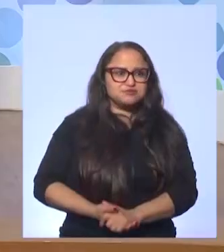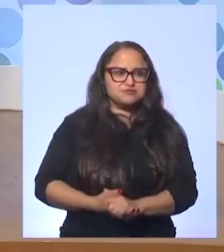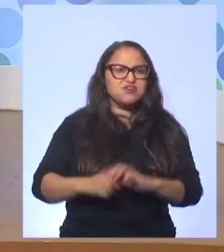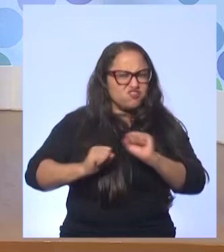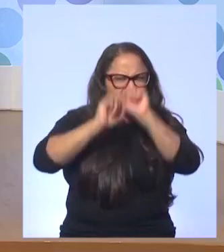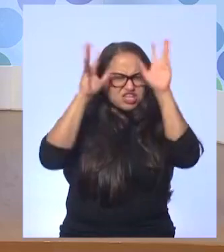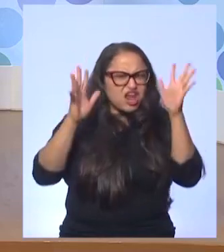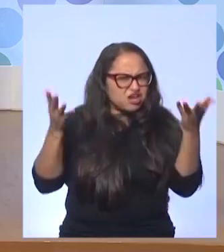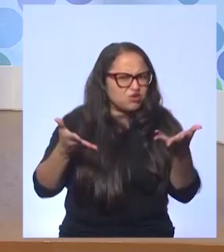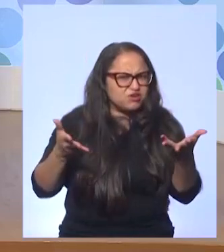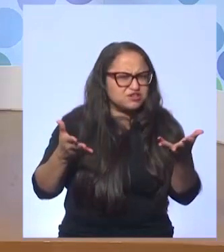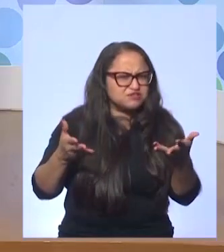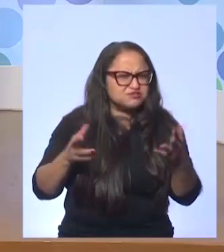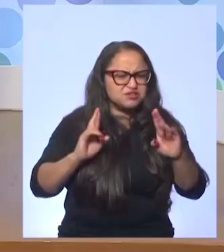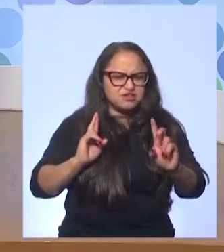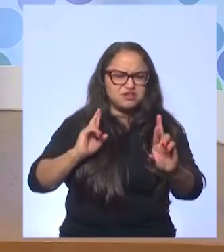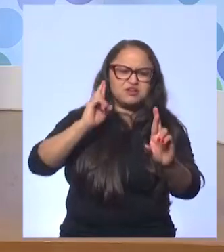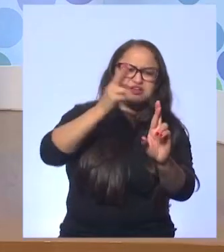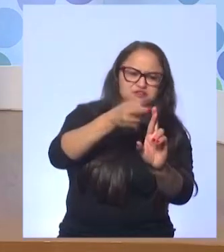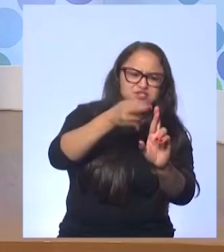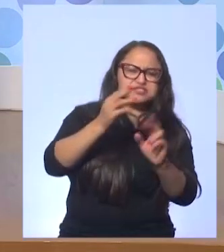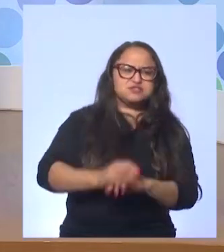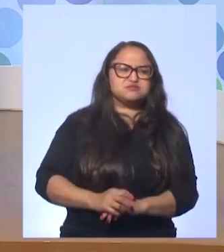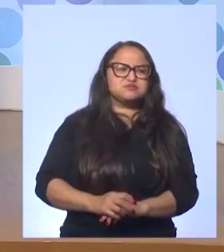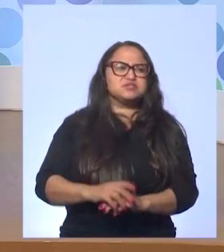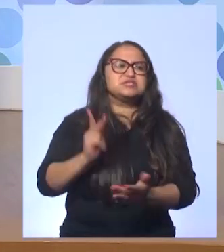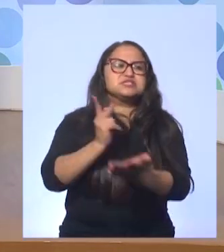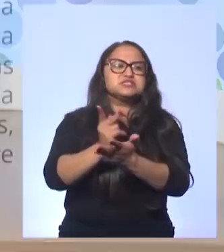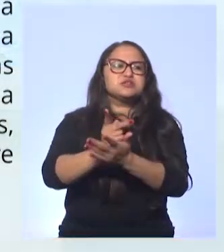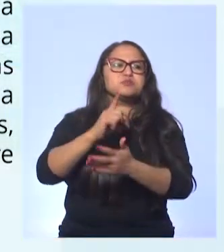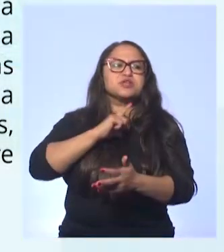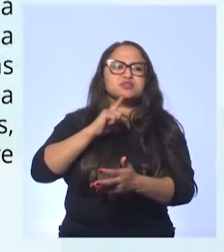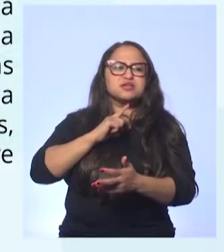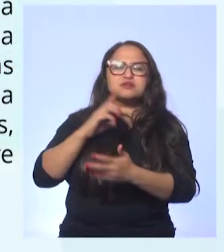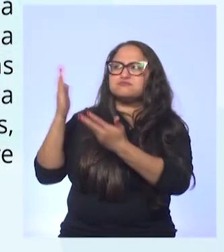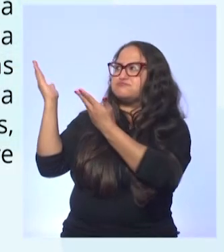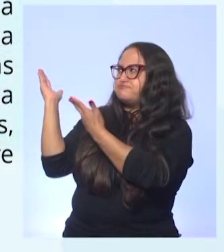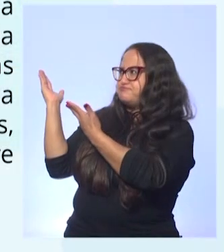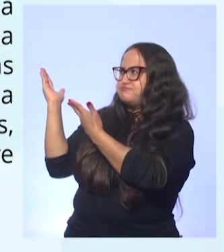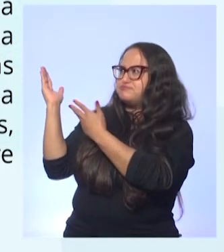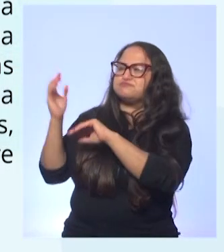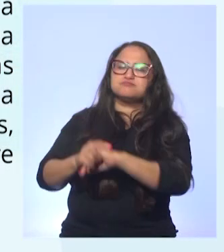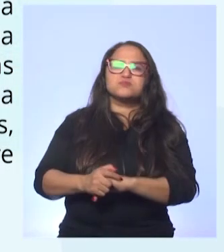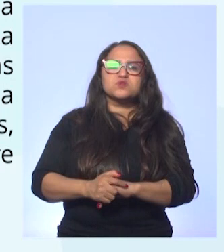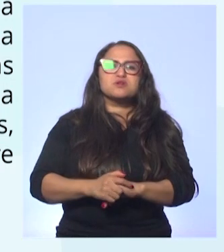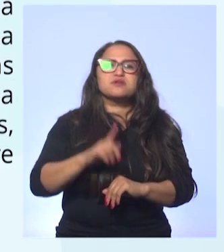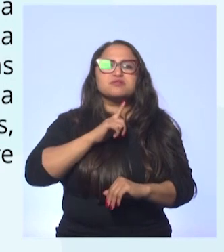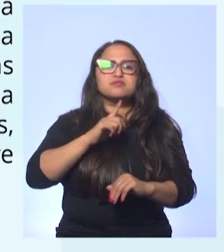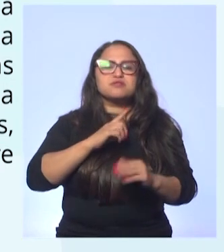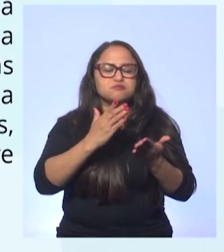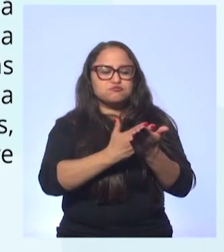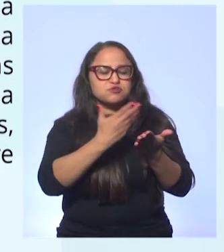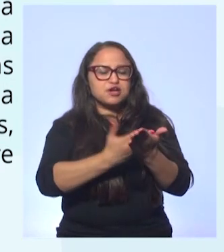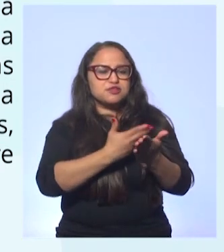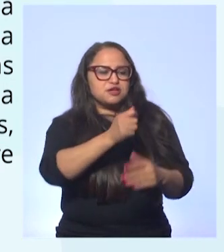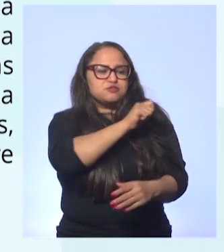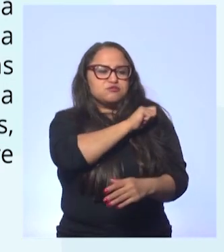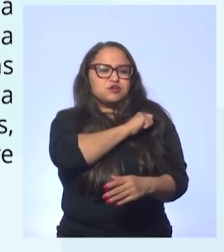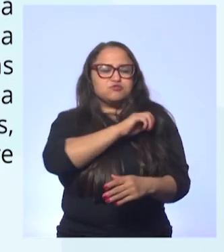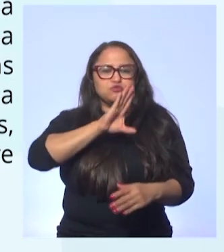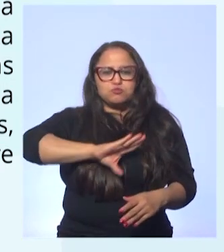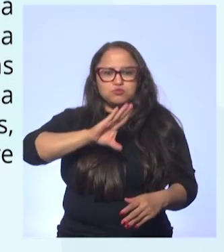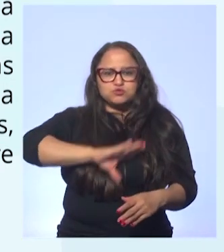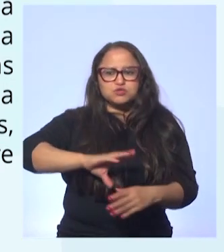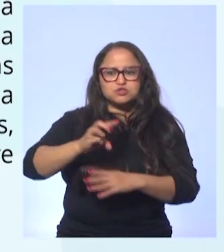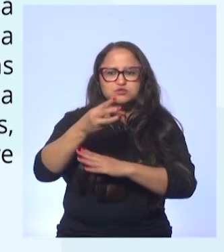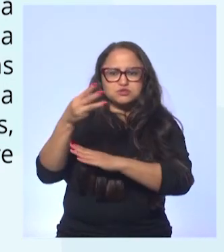pegaram, né? Perfeito. Referencial. Vamos, então, para esse fragmento do texto que está aí no caderno do aluno da língua portuguesa da